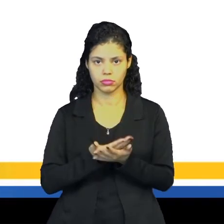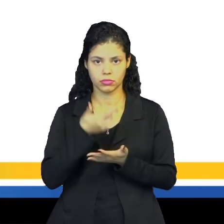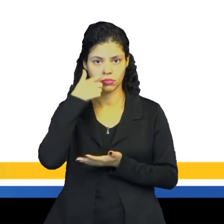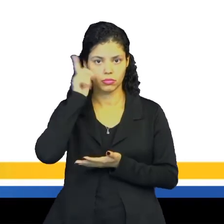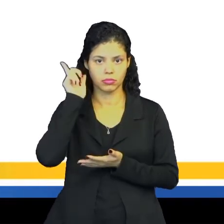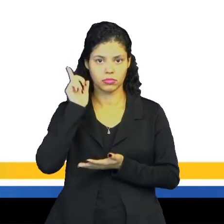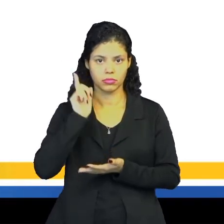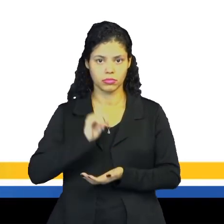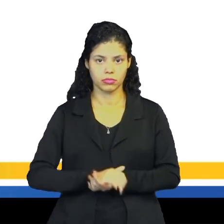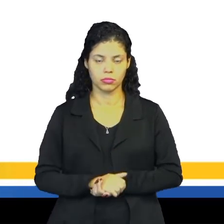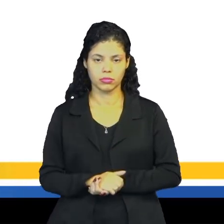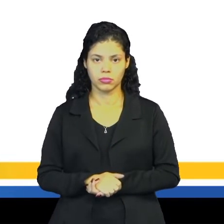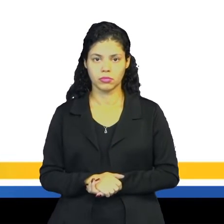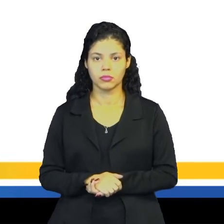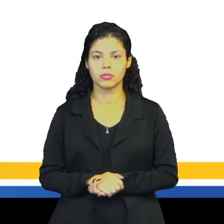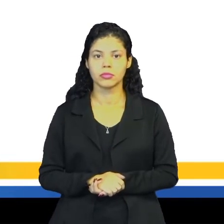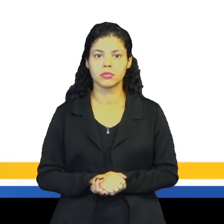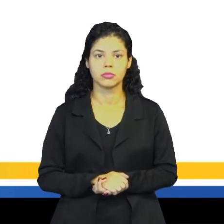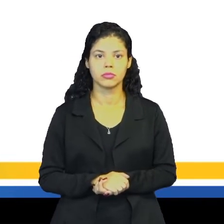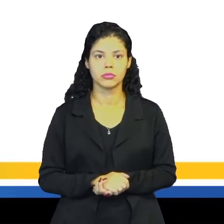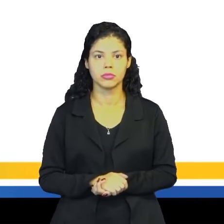ontem.